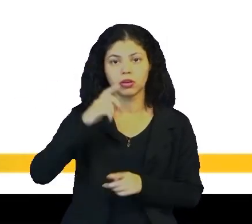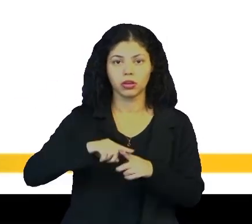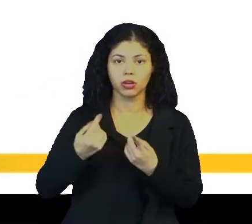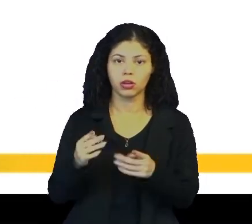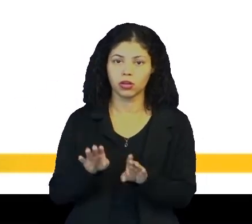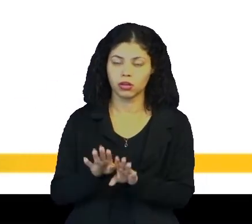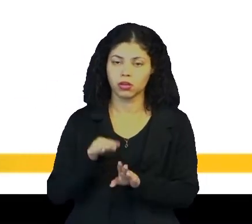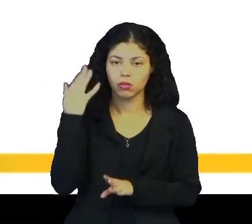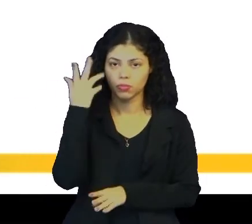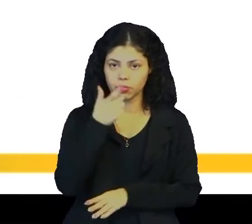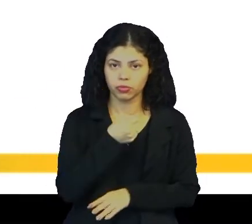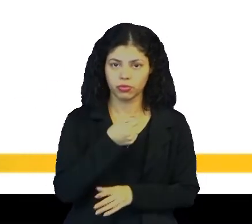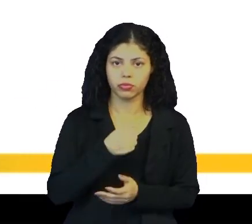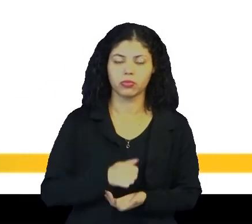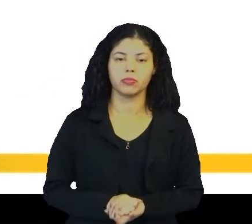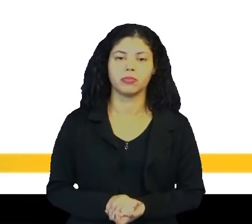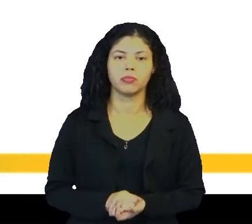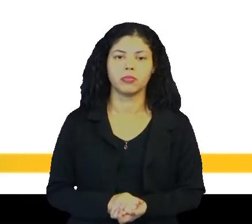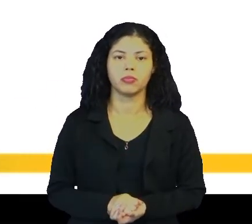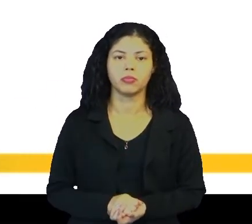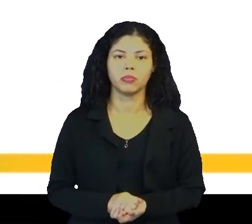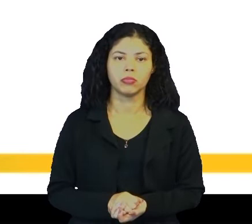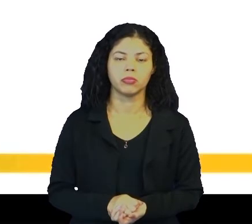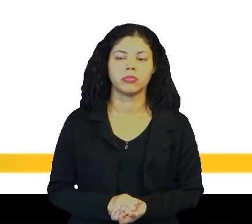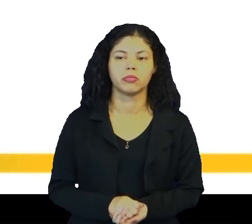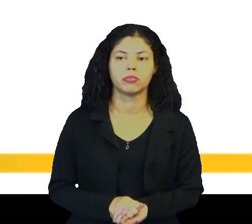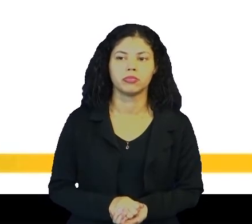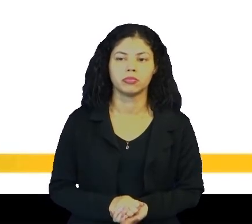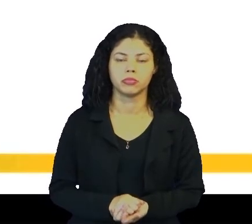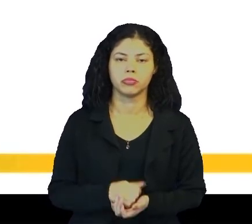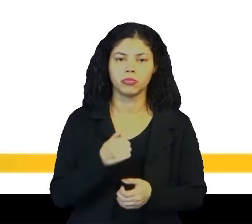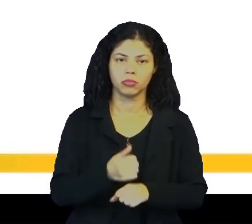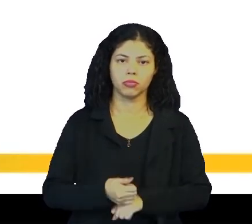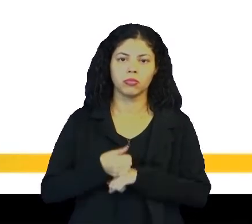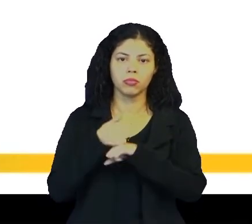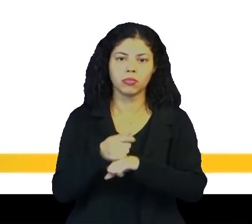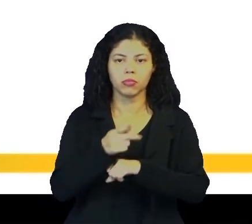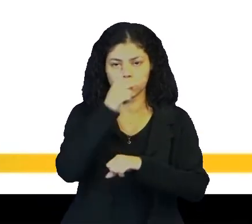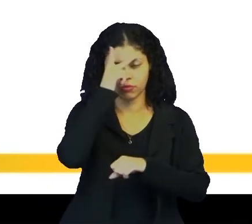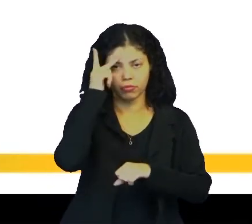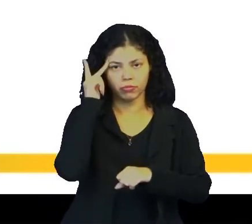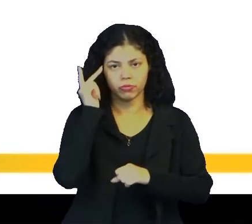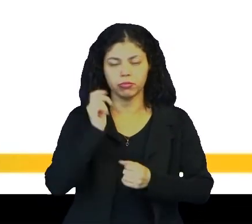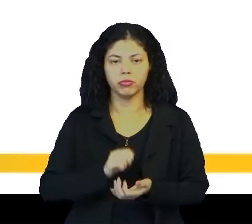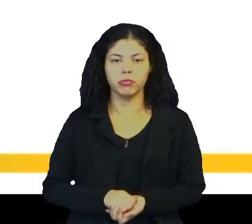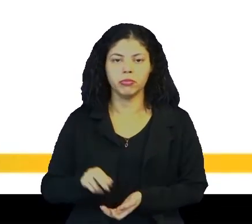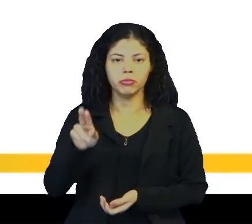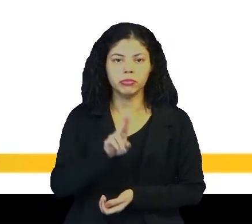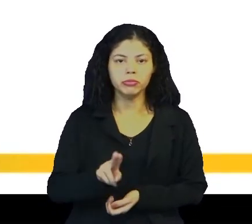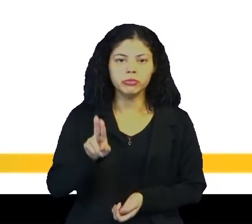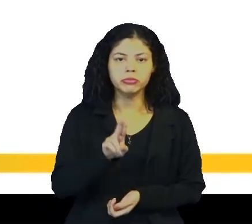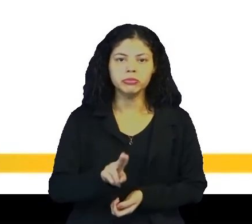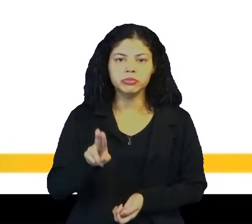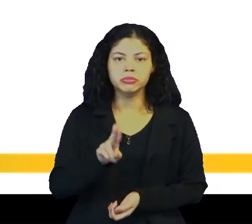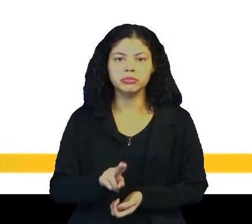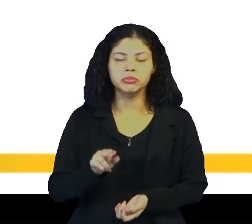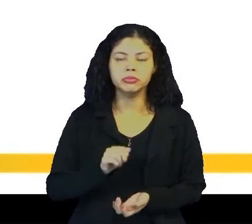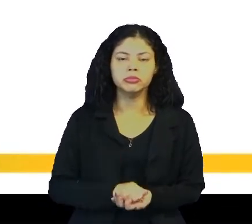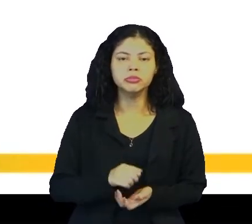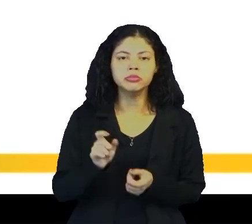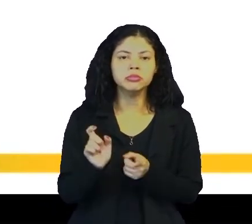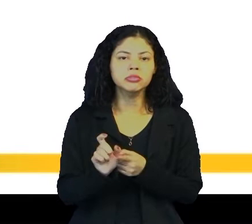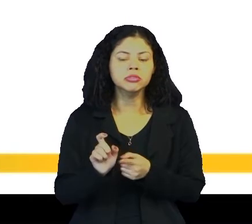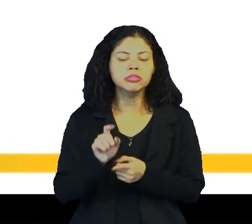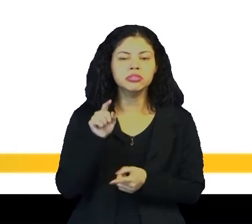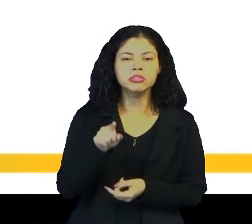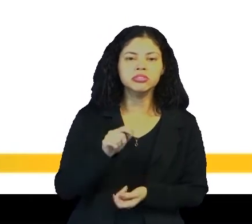também bonito, né? No caso ali, se você quer falar sobre as qualidades de uma pessoa, né? Você vai utilizar essas palavras aí.